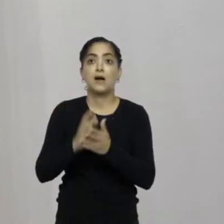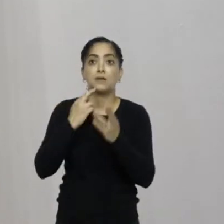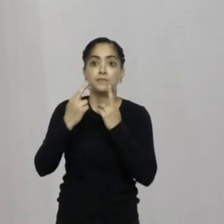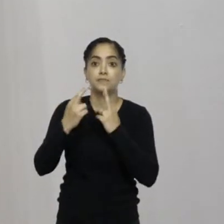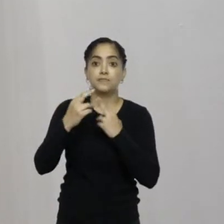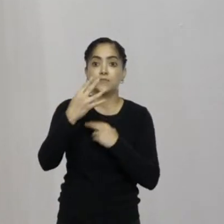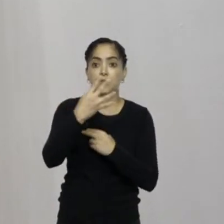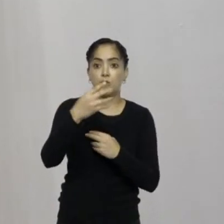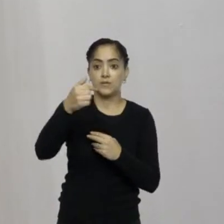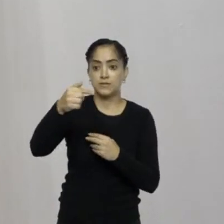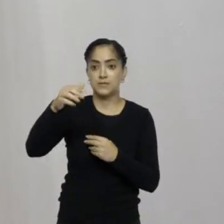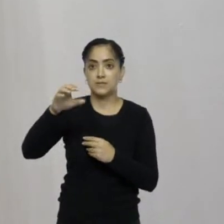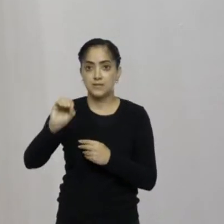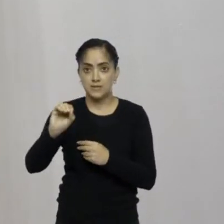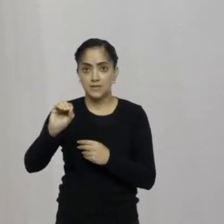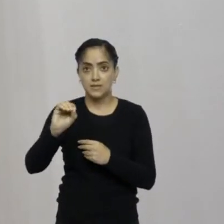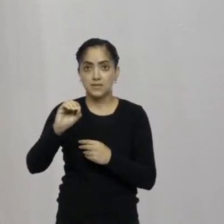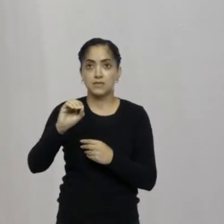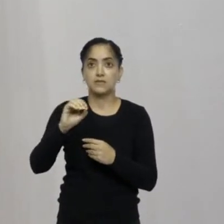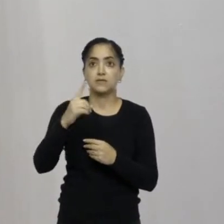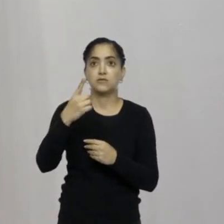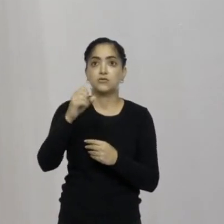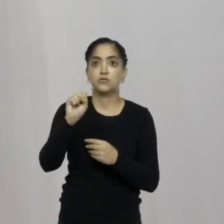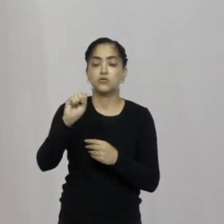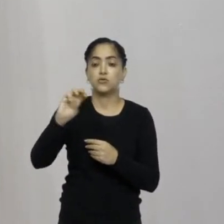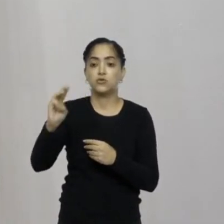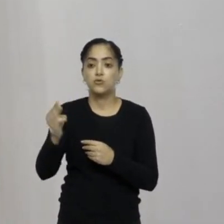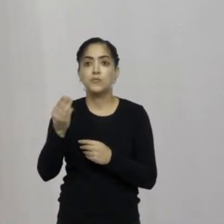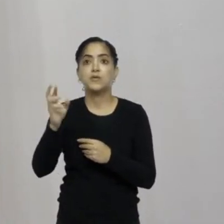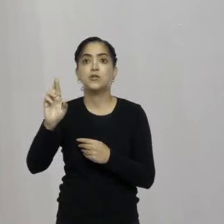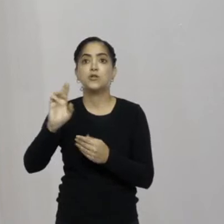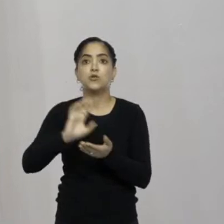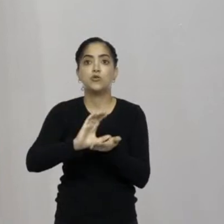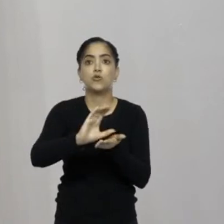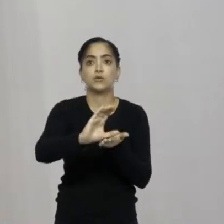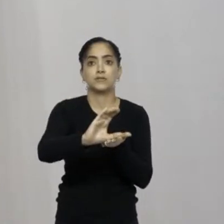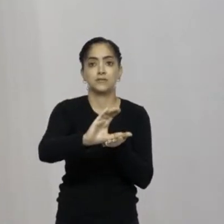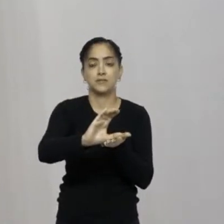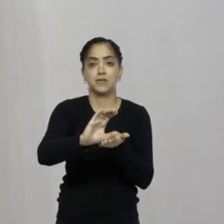BR-470, 18 milhões. A BR-280...